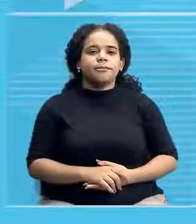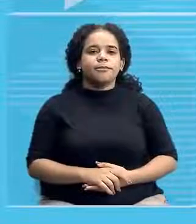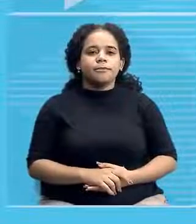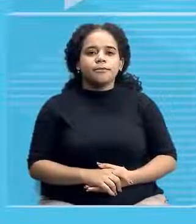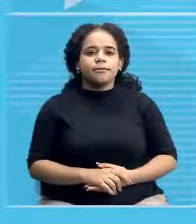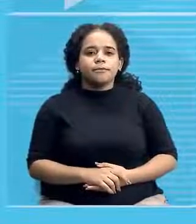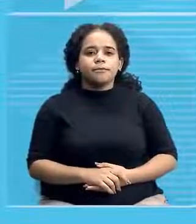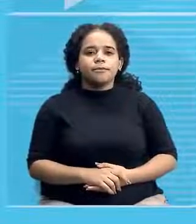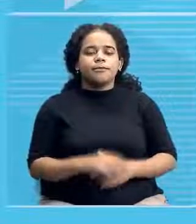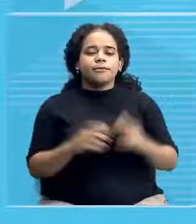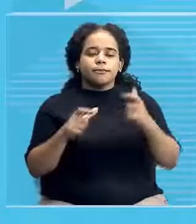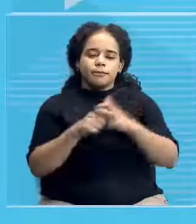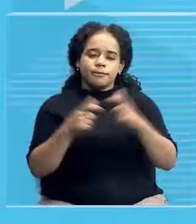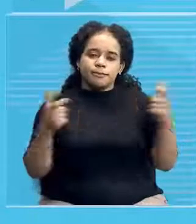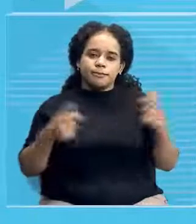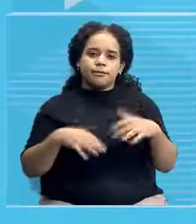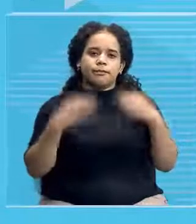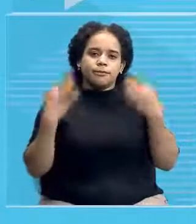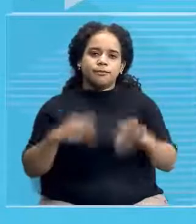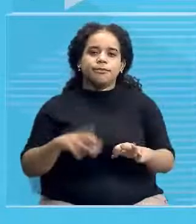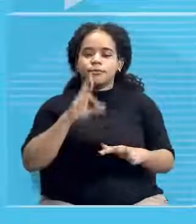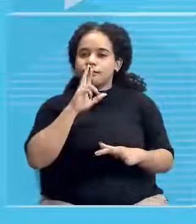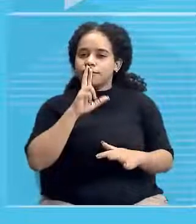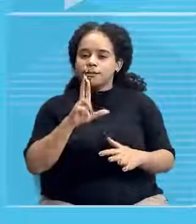A maioria acertou.